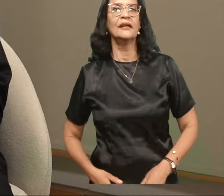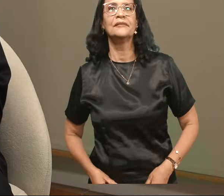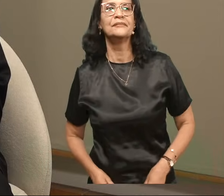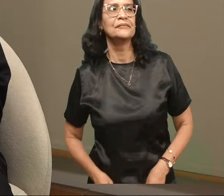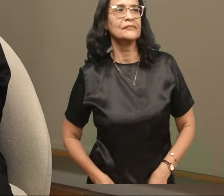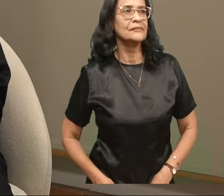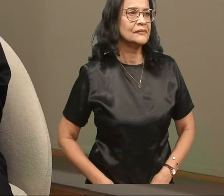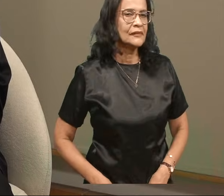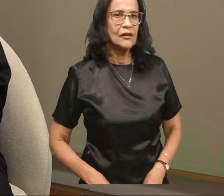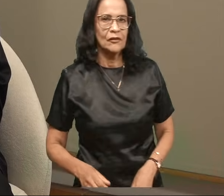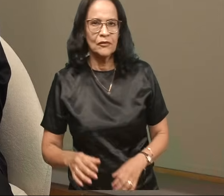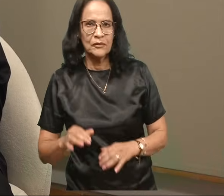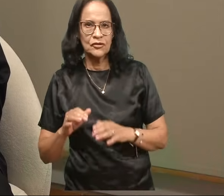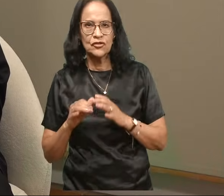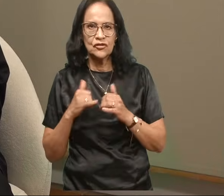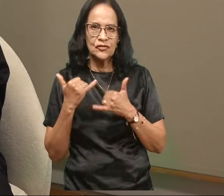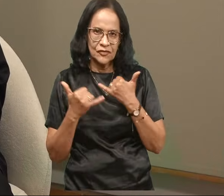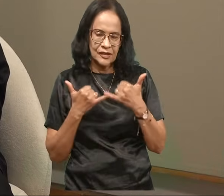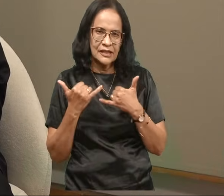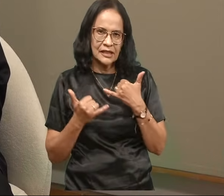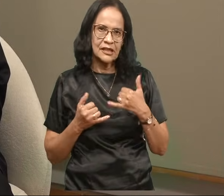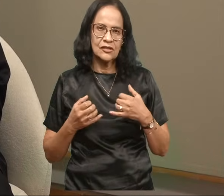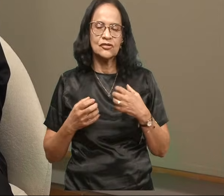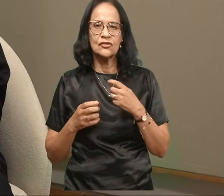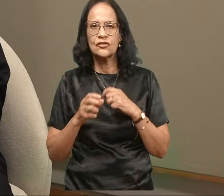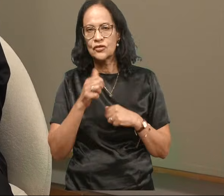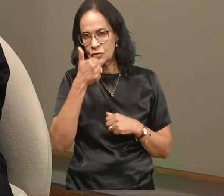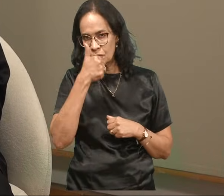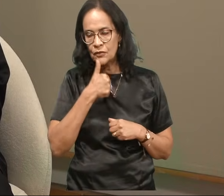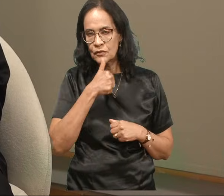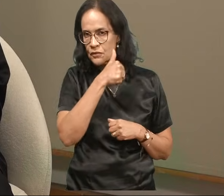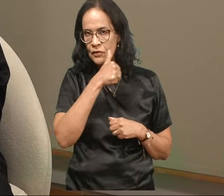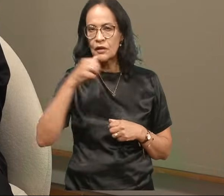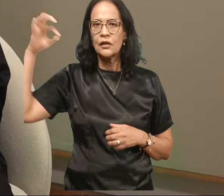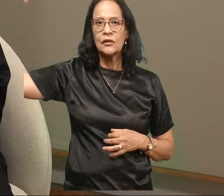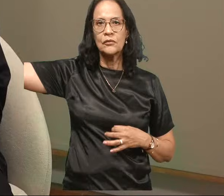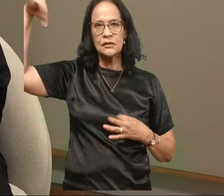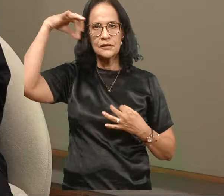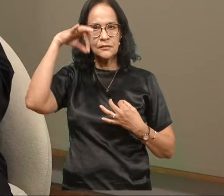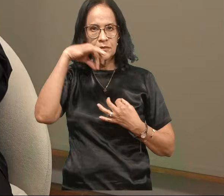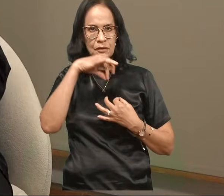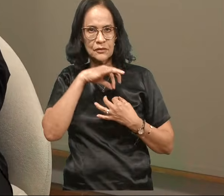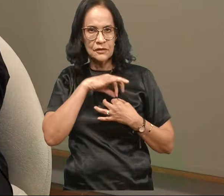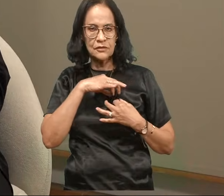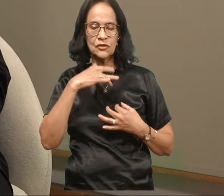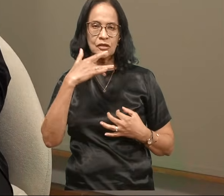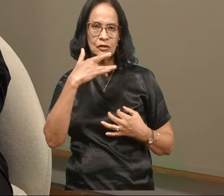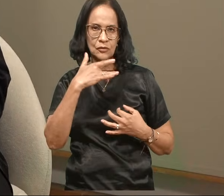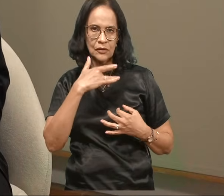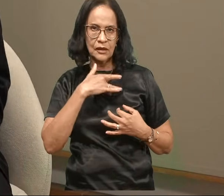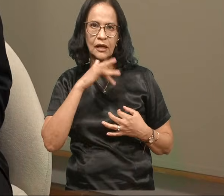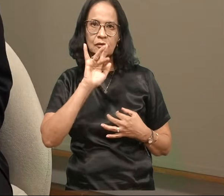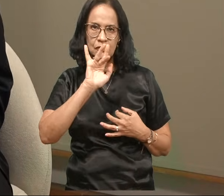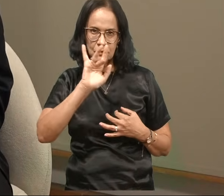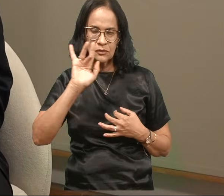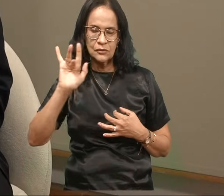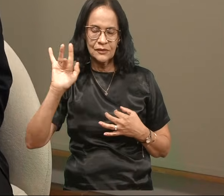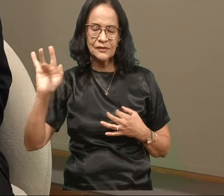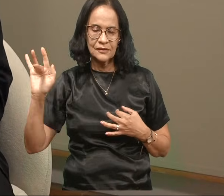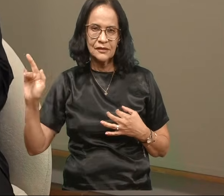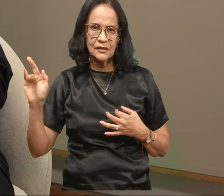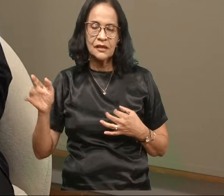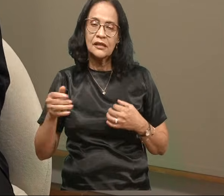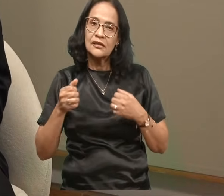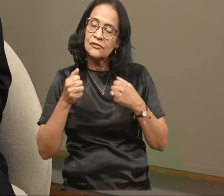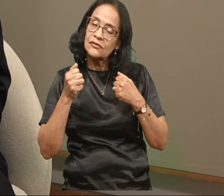formas diferentes de consagração. Que o Espírito Santo tenha tocado no seu coração e você possa